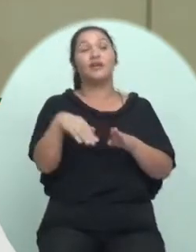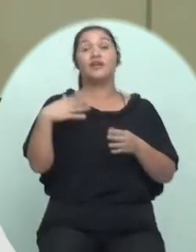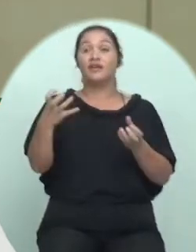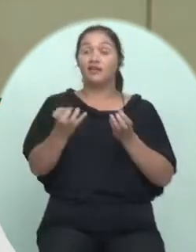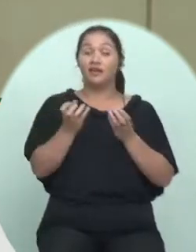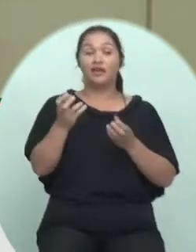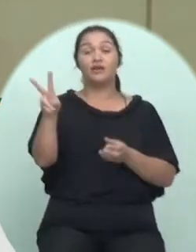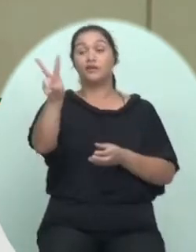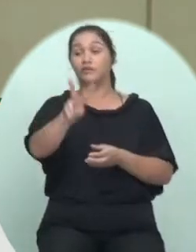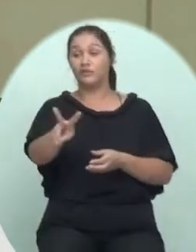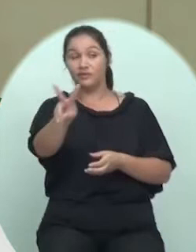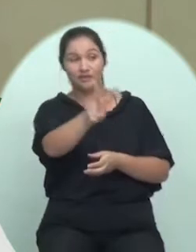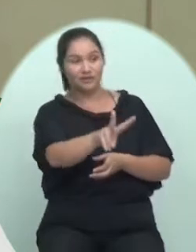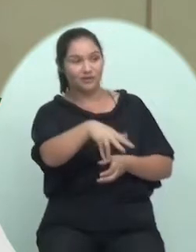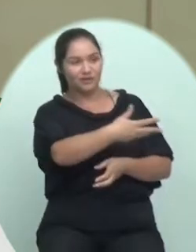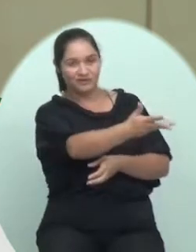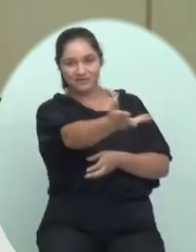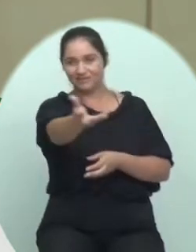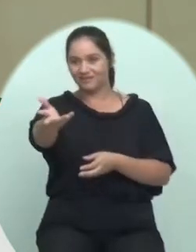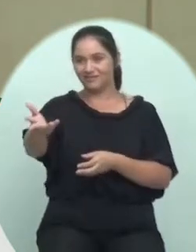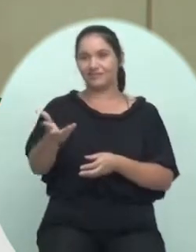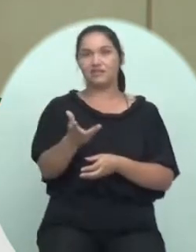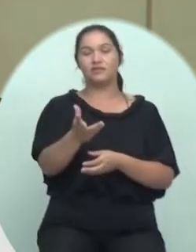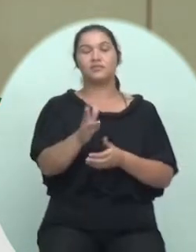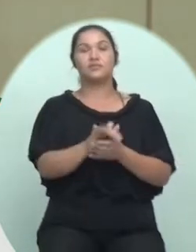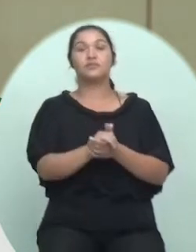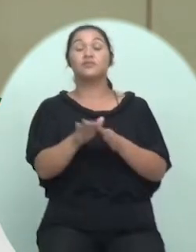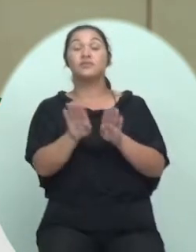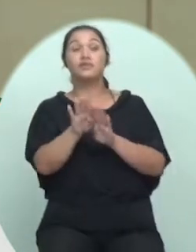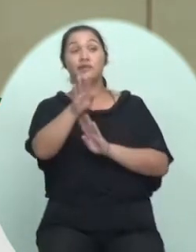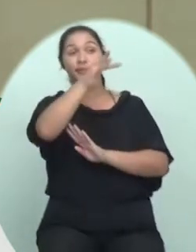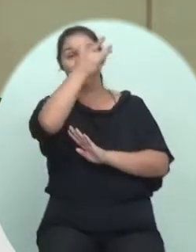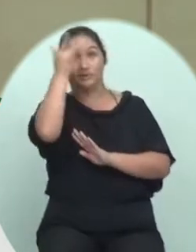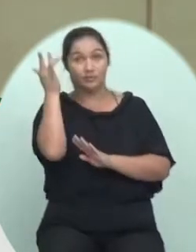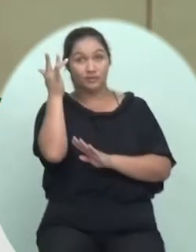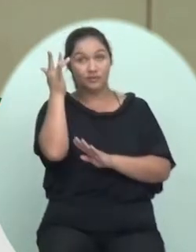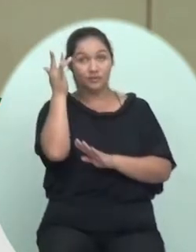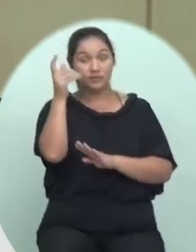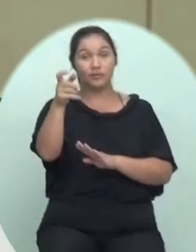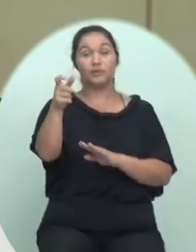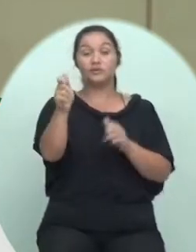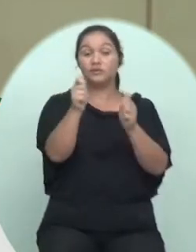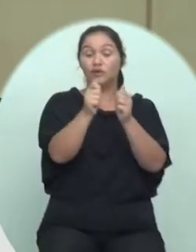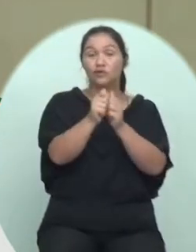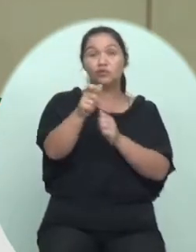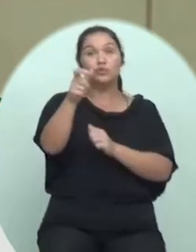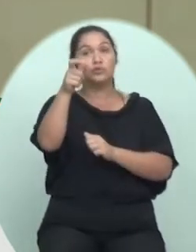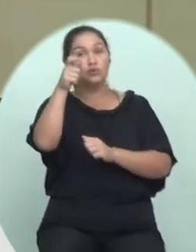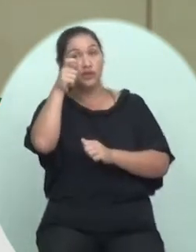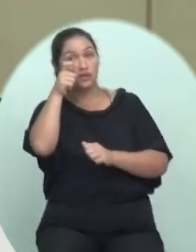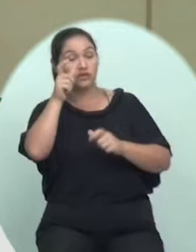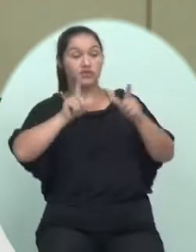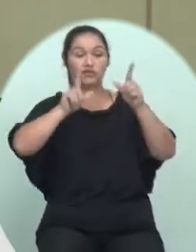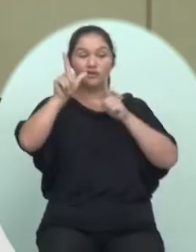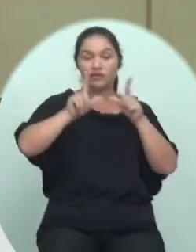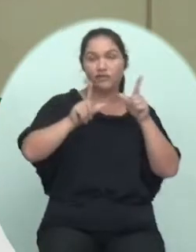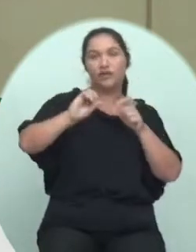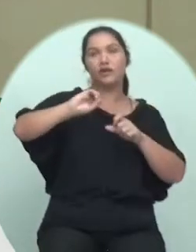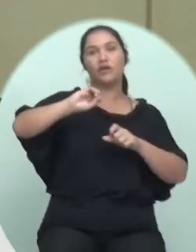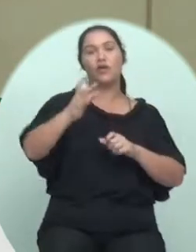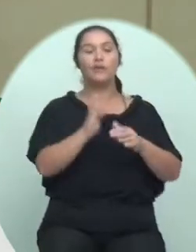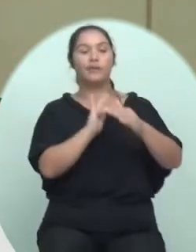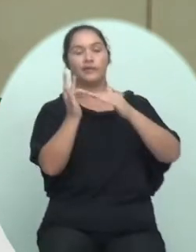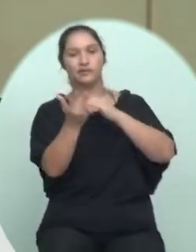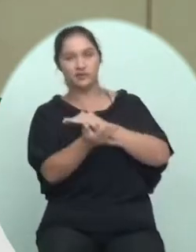vereadoras, a todo público que nos acompanha através da TV Câmara, através das